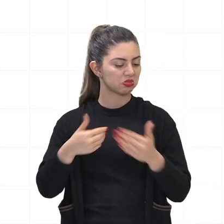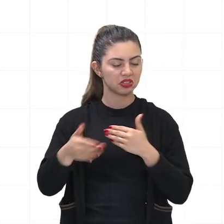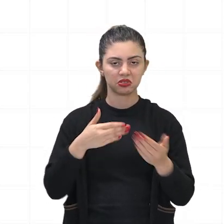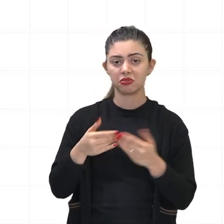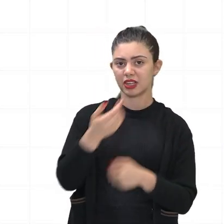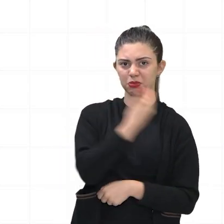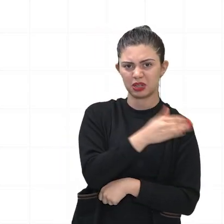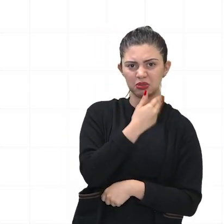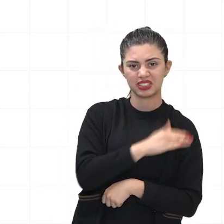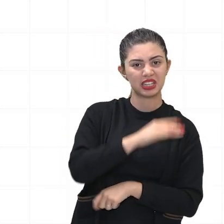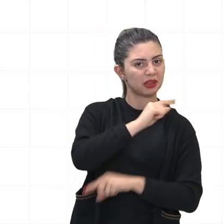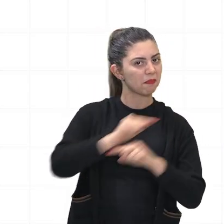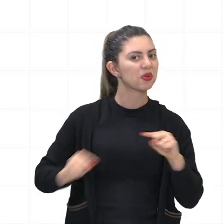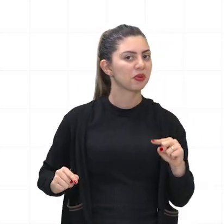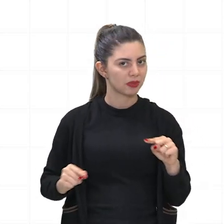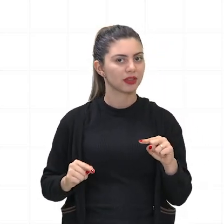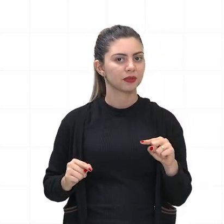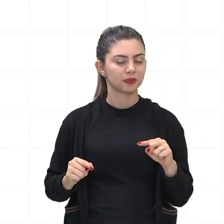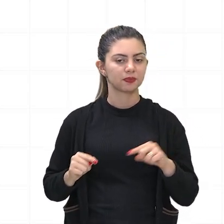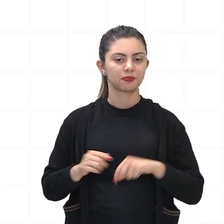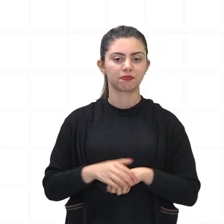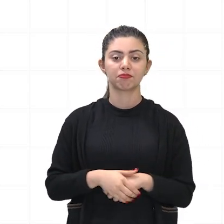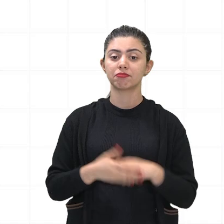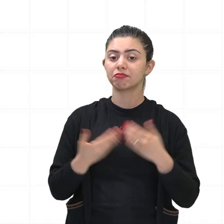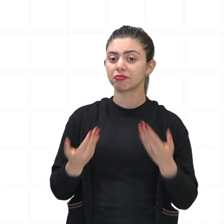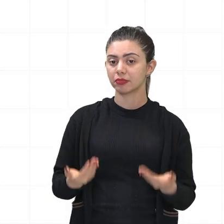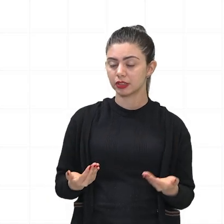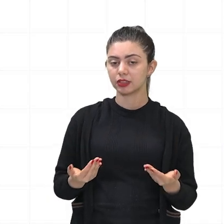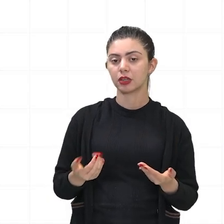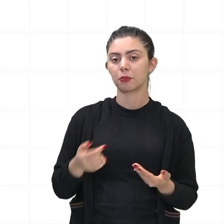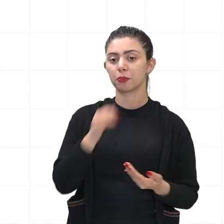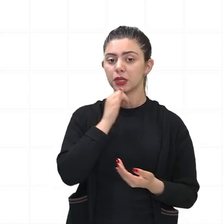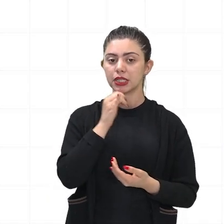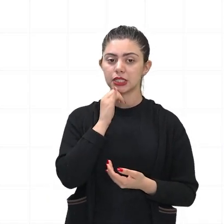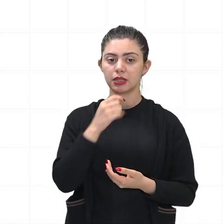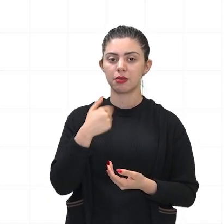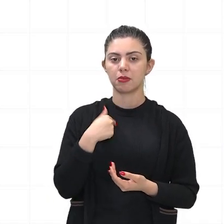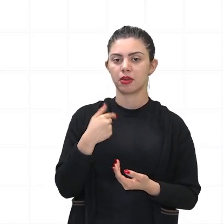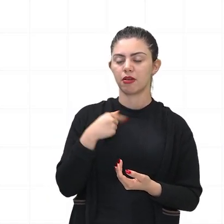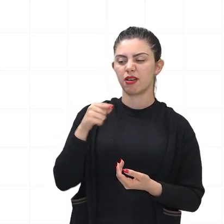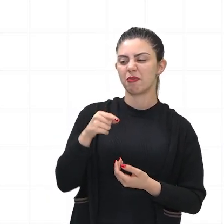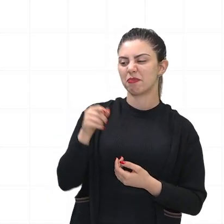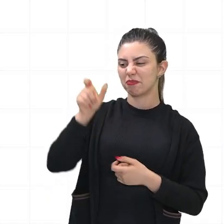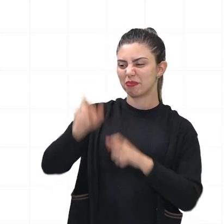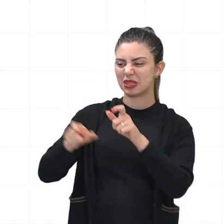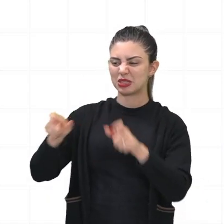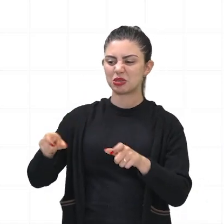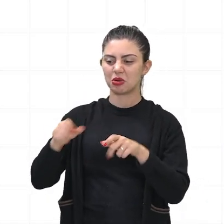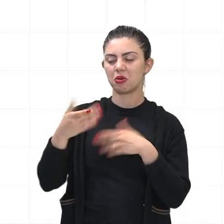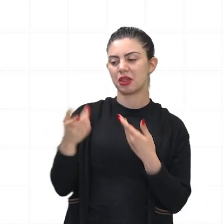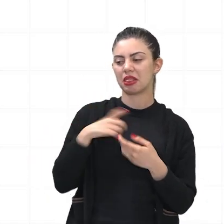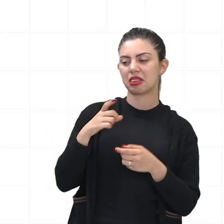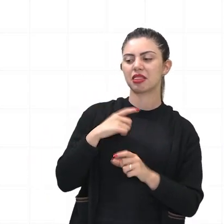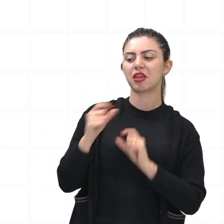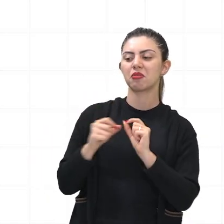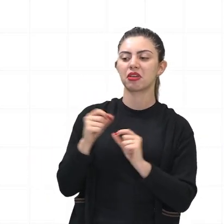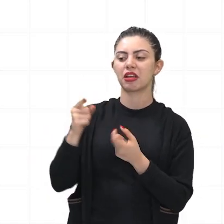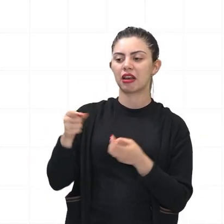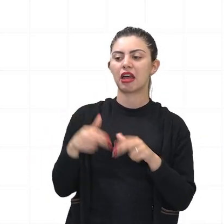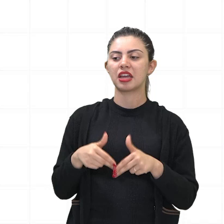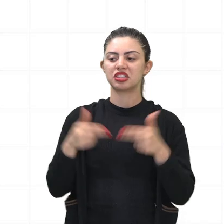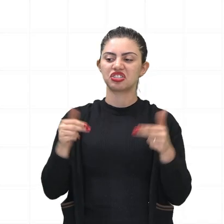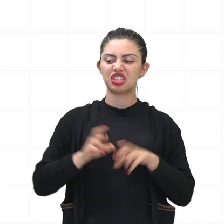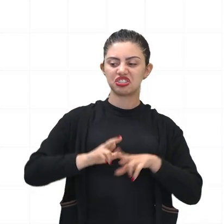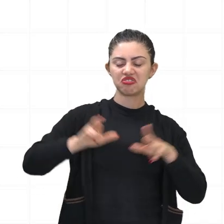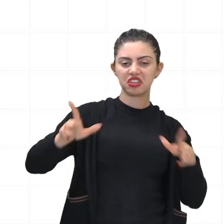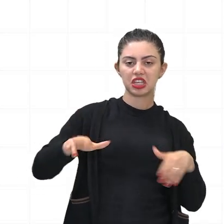qualquer atitude de preconceito, ou seja, julgar alguém que é inferior por causa da sua etnia,